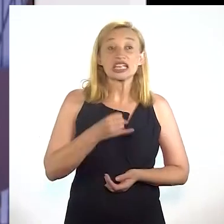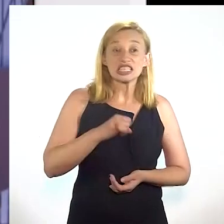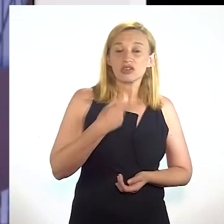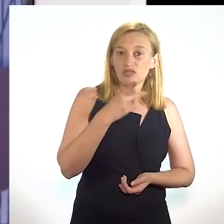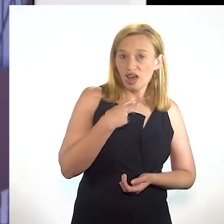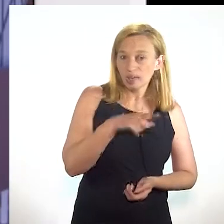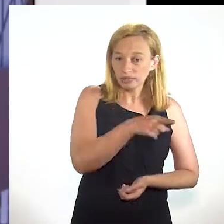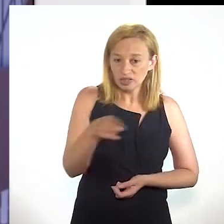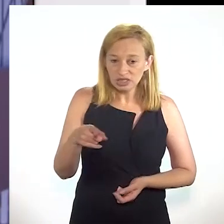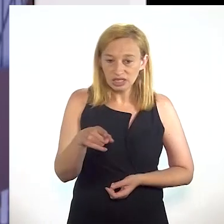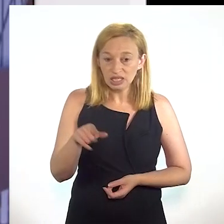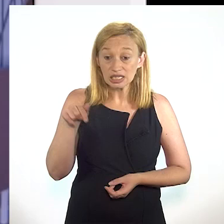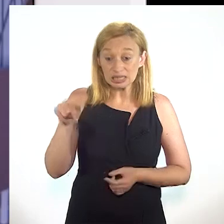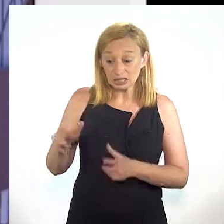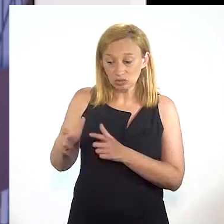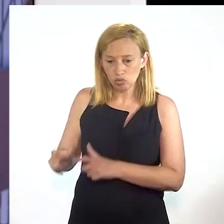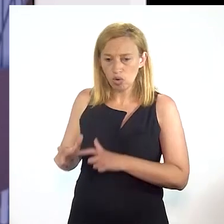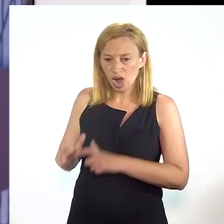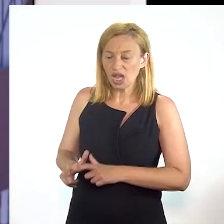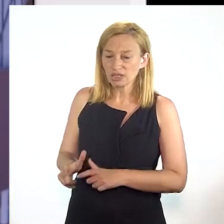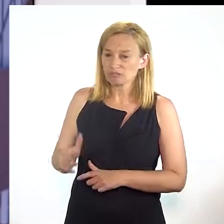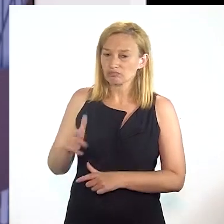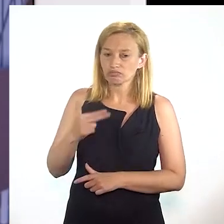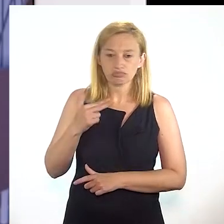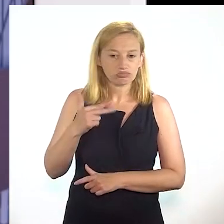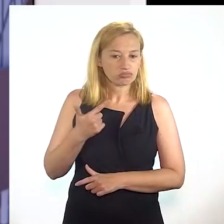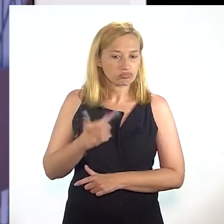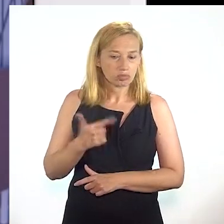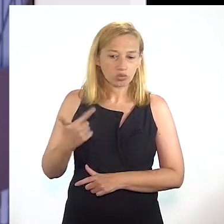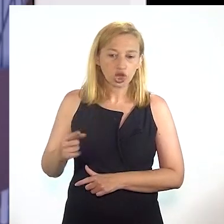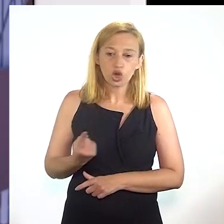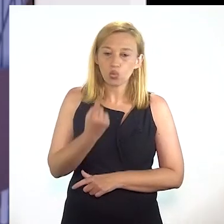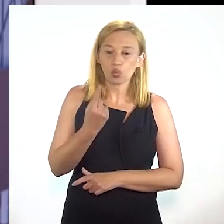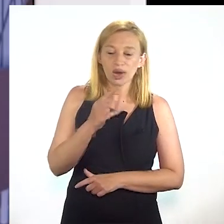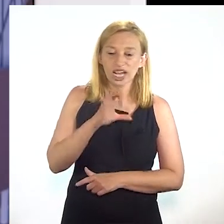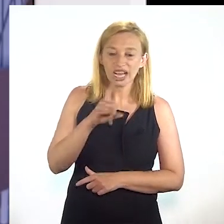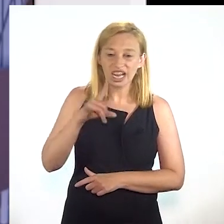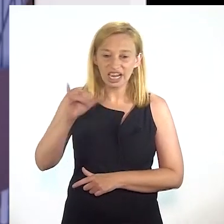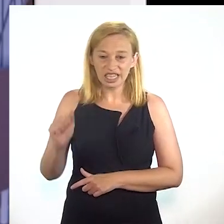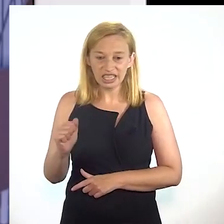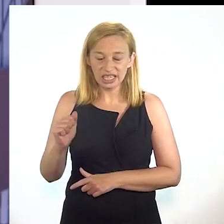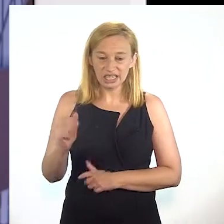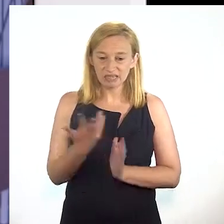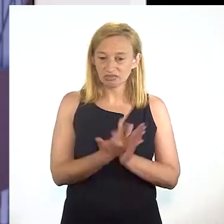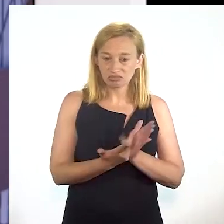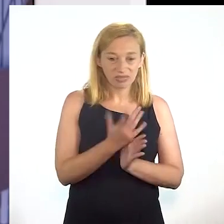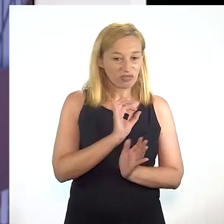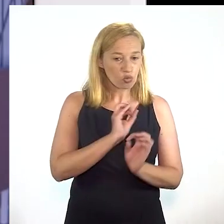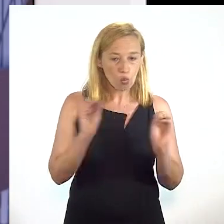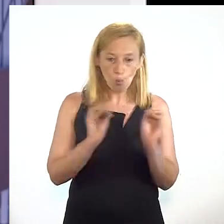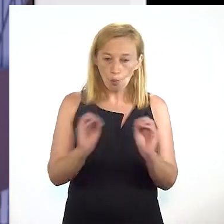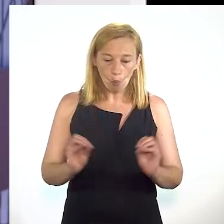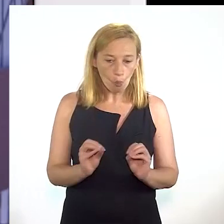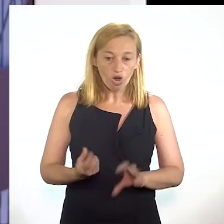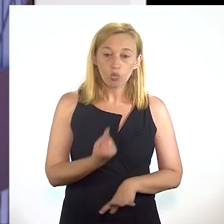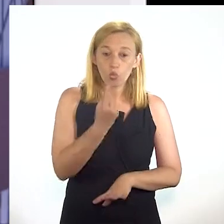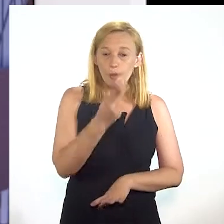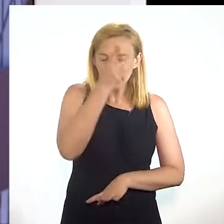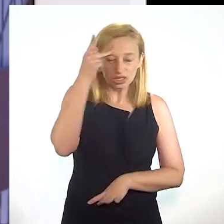cidade, e se eu disser para vocês que nesta região não existe uma clínica de imagem, por